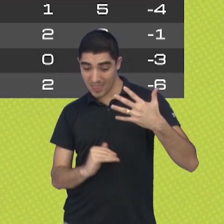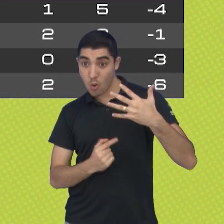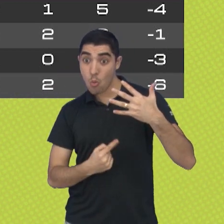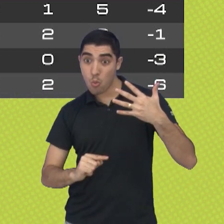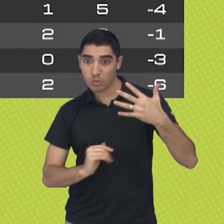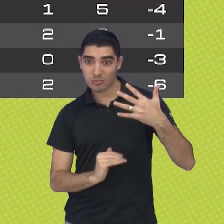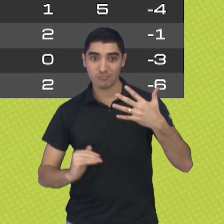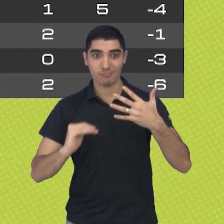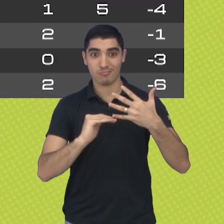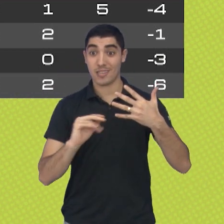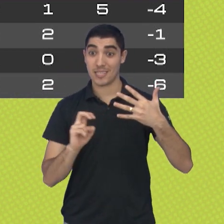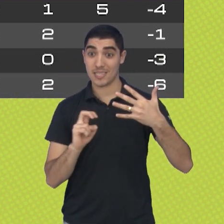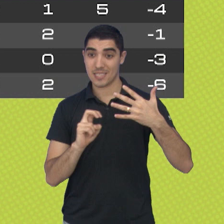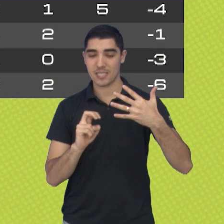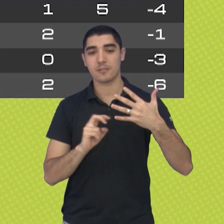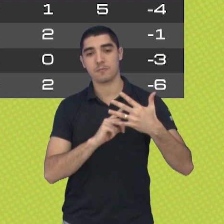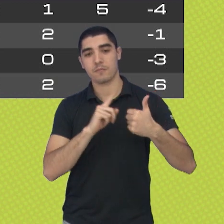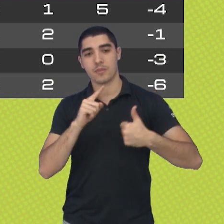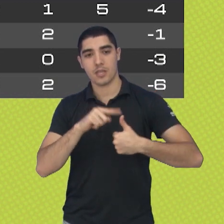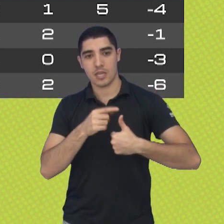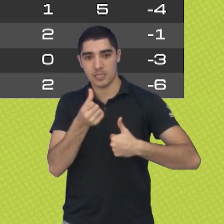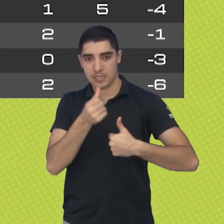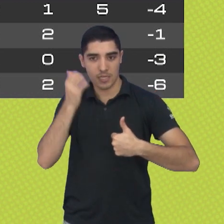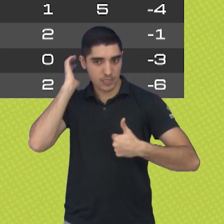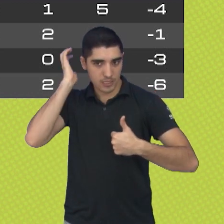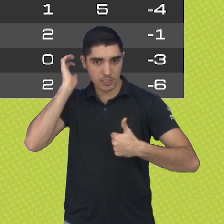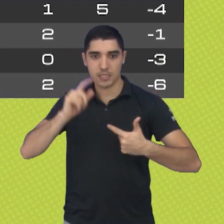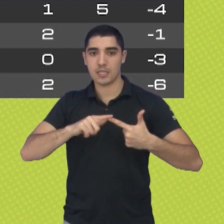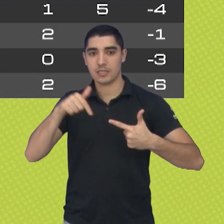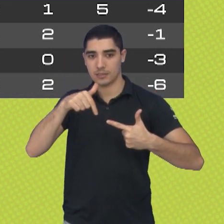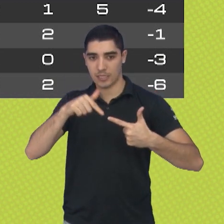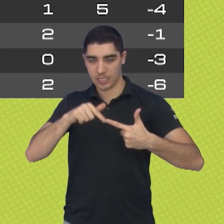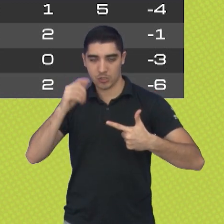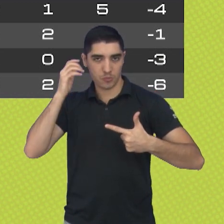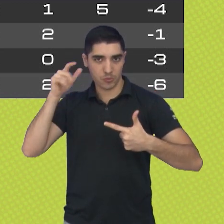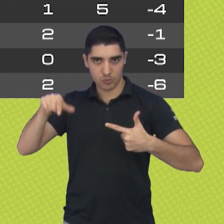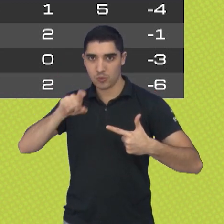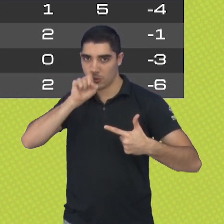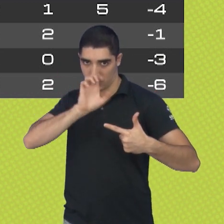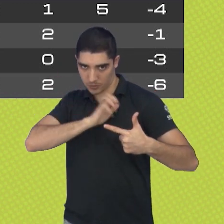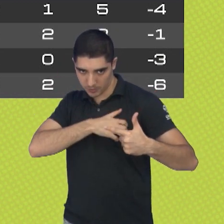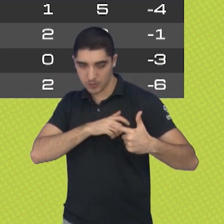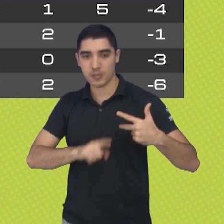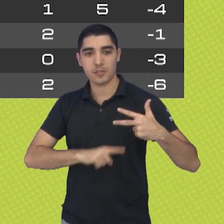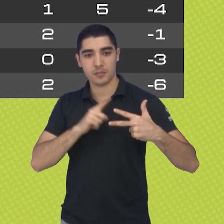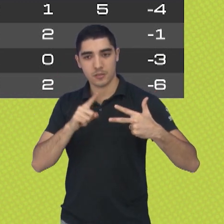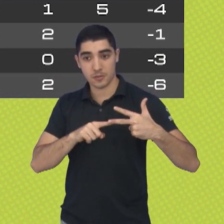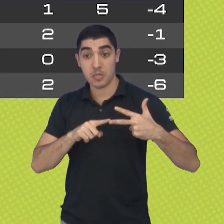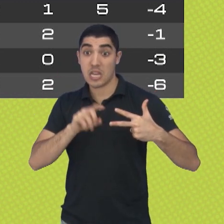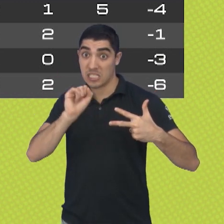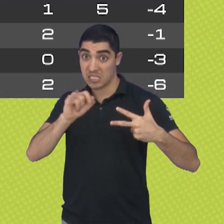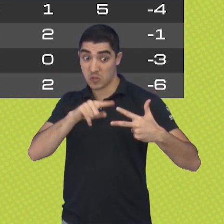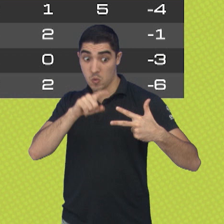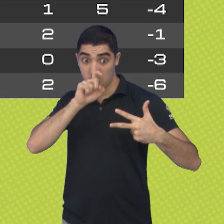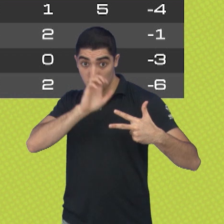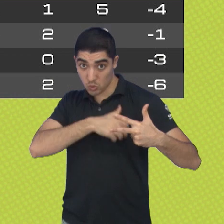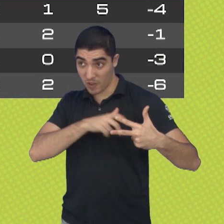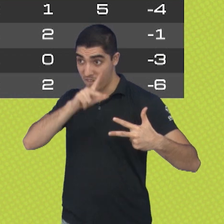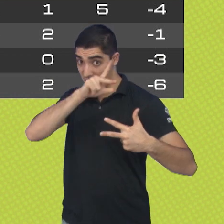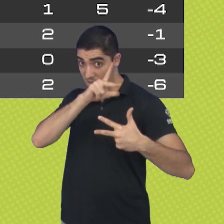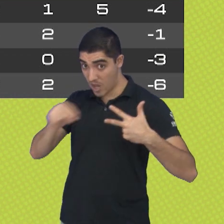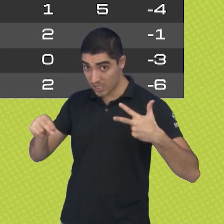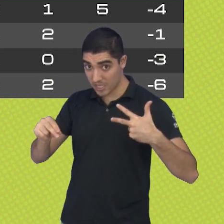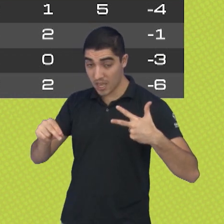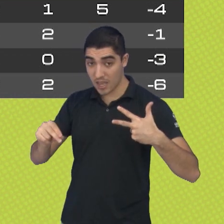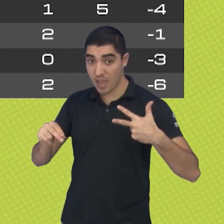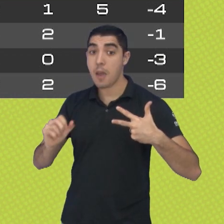para a 5ª posição, em sexto o Santo André e em sétimo o São José, na vice-lanterna do grupo. Mas se o São José vencer, dependendo das combinações